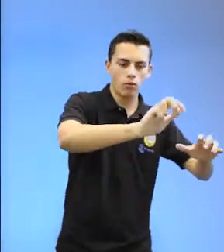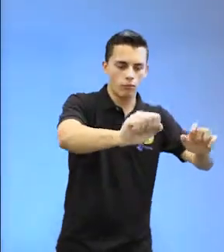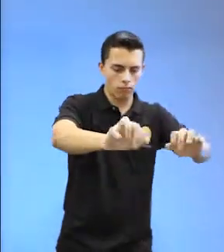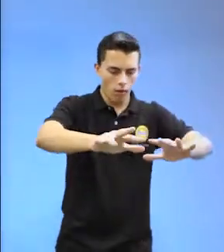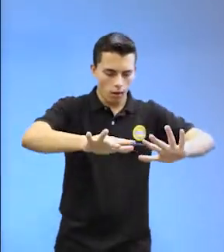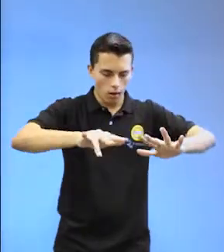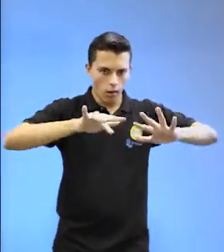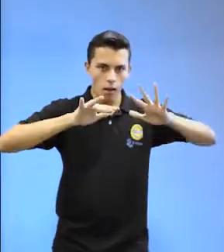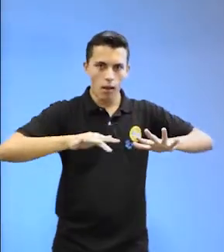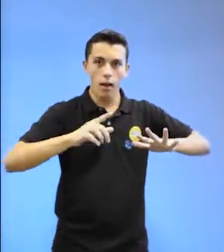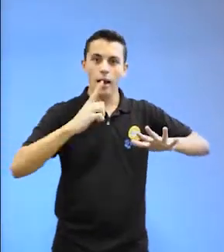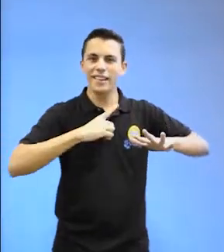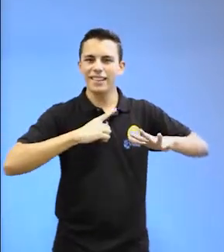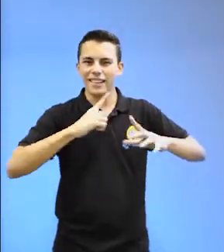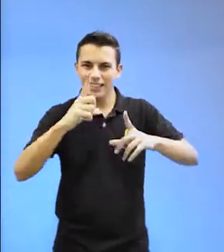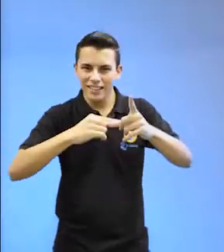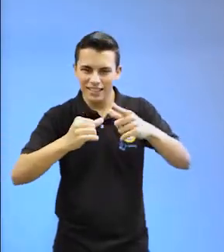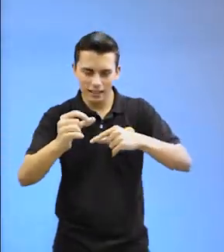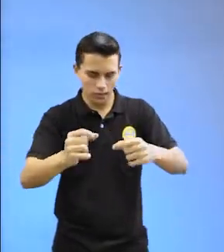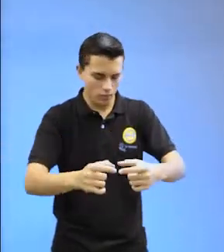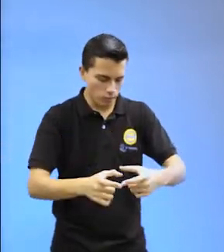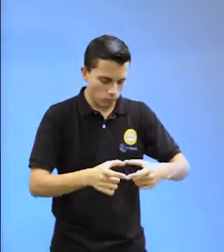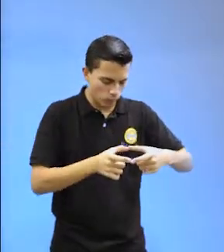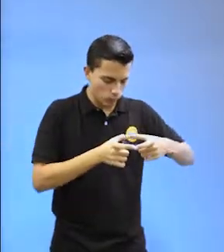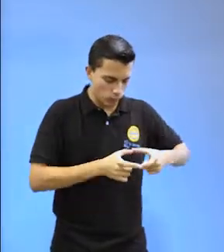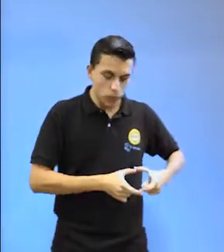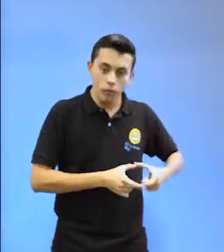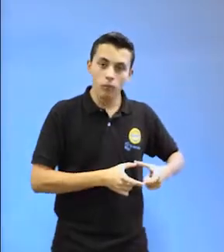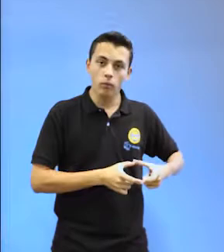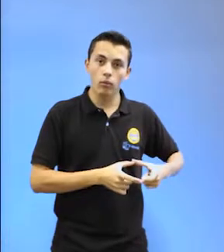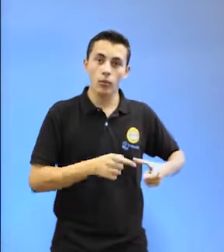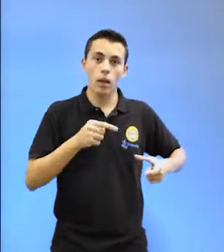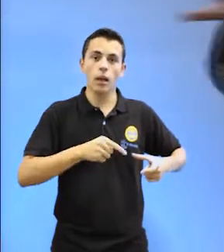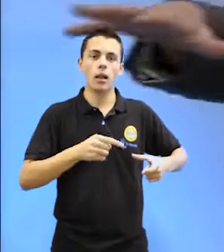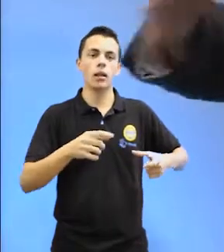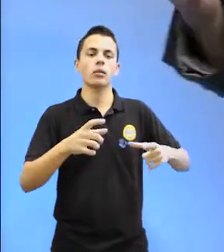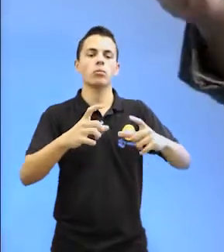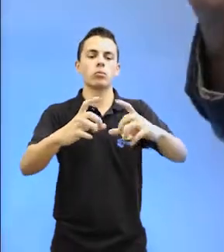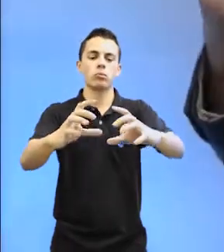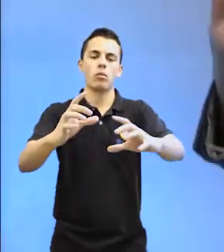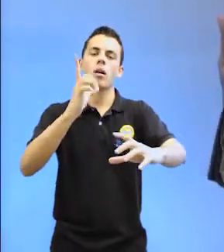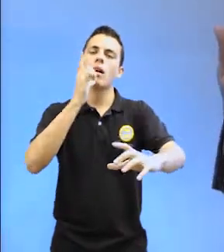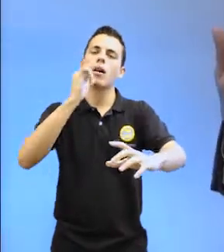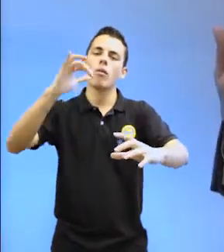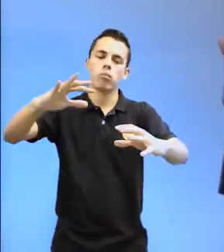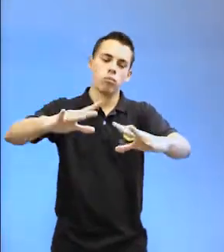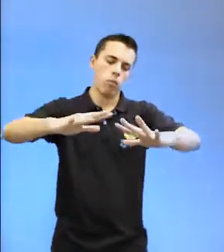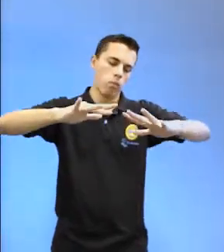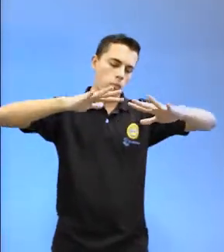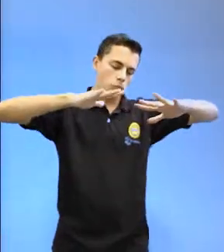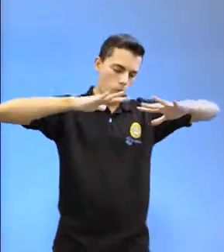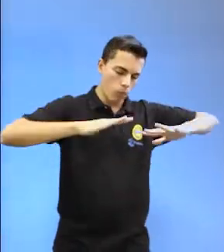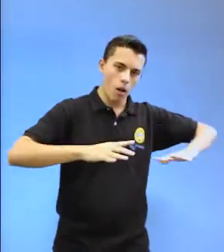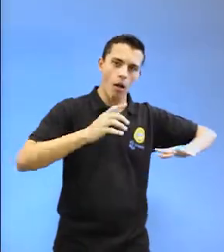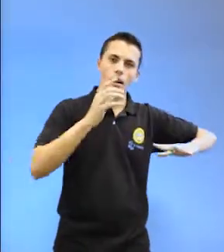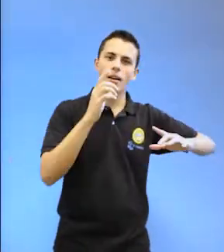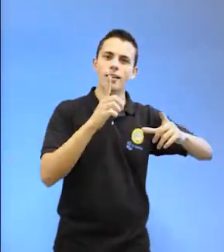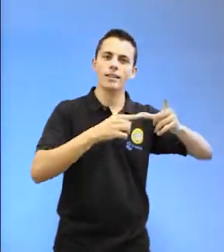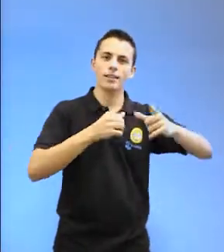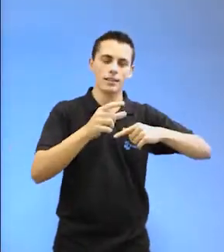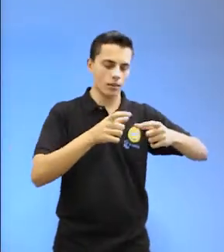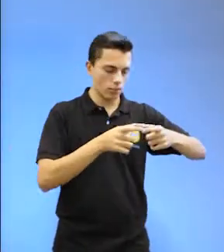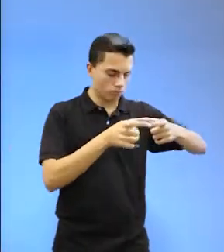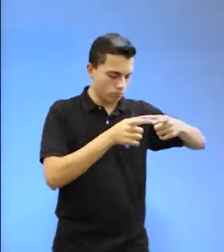até em aula para alunos, né? É. E o menino está numa praia, um monte de estrela que o mar jogou na areia, e ele pegava a